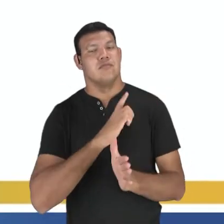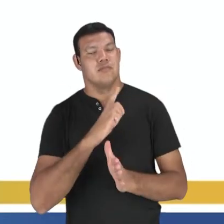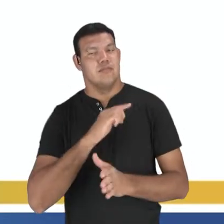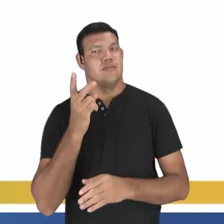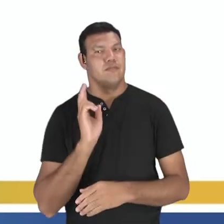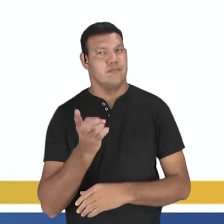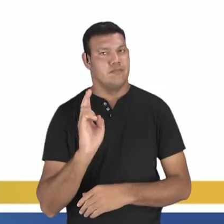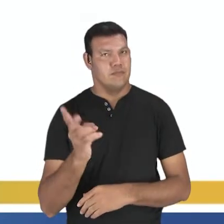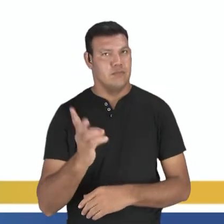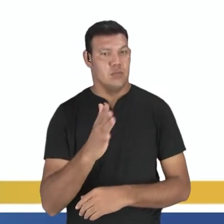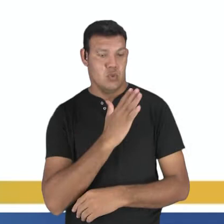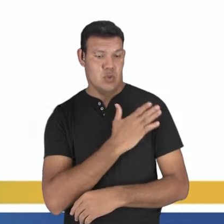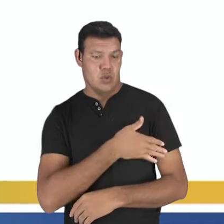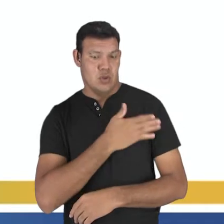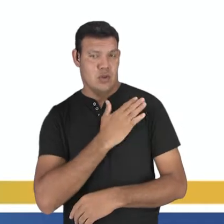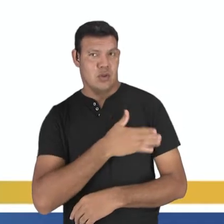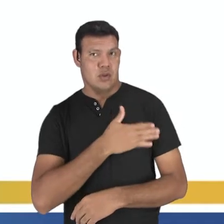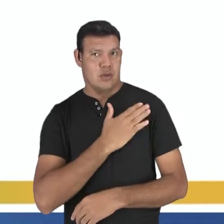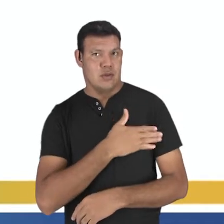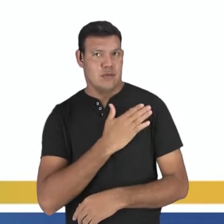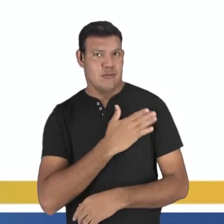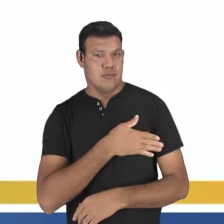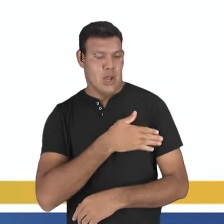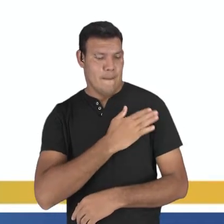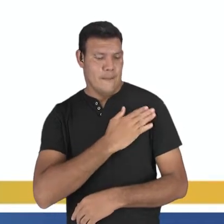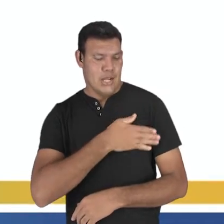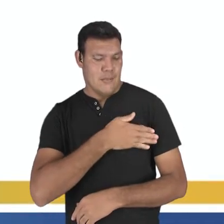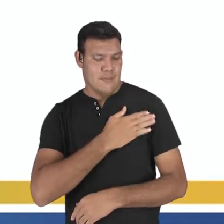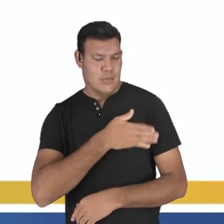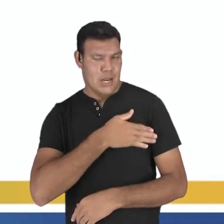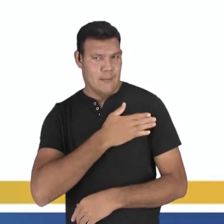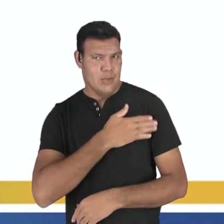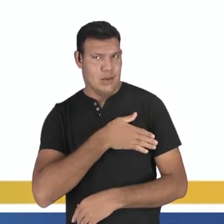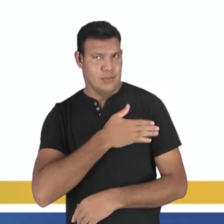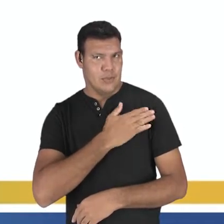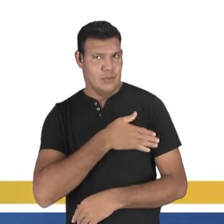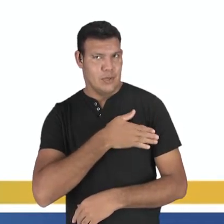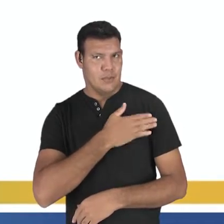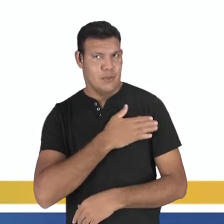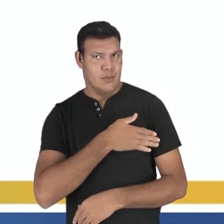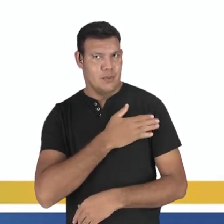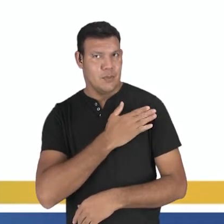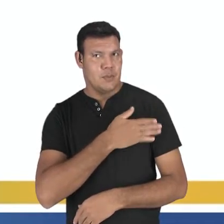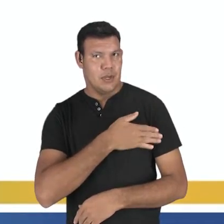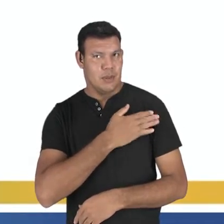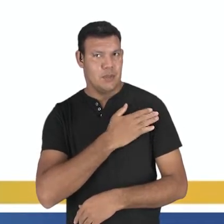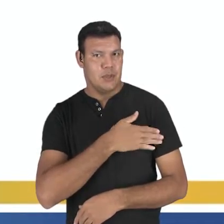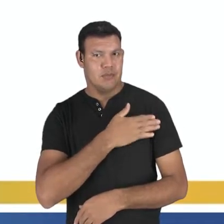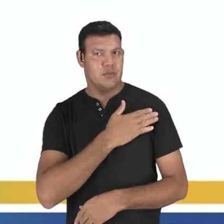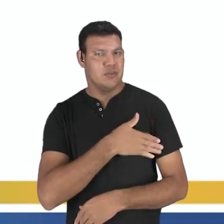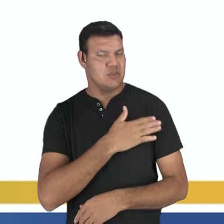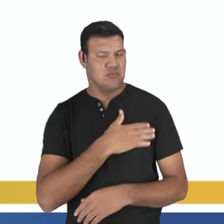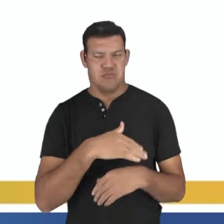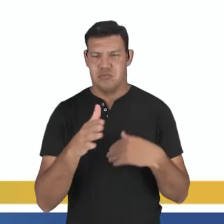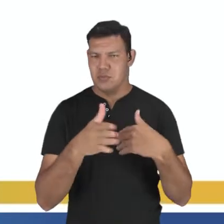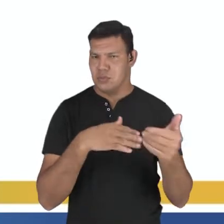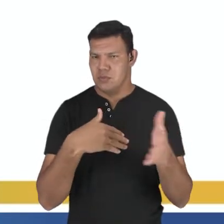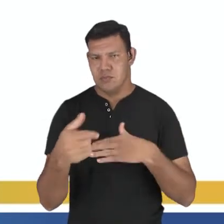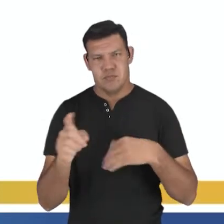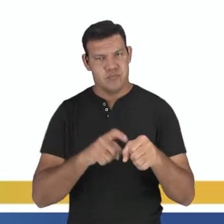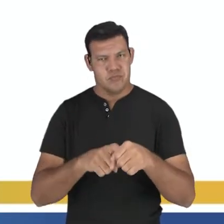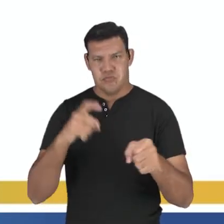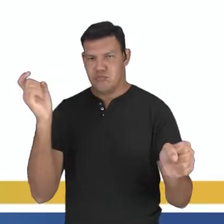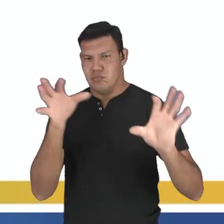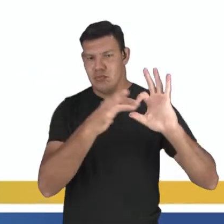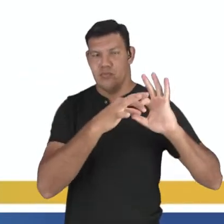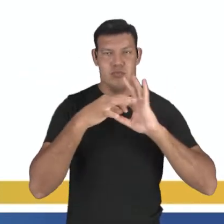muscular estriado aí cardíaco, são os nossos batimentos cardíacos. Nossos batimentos vão estar acontecendo independente do nosso